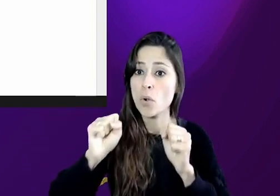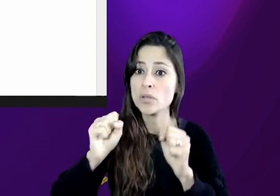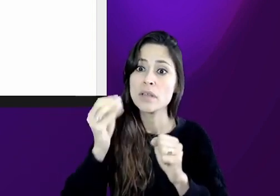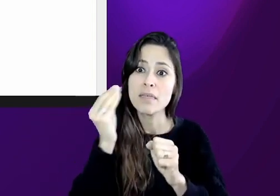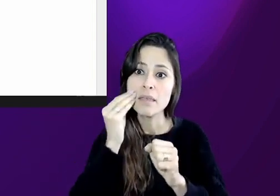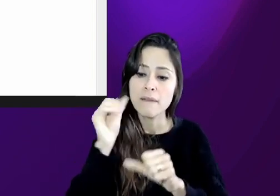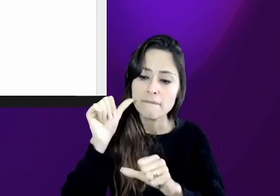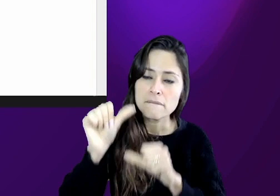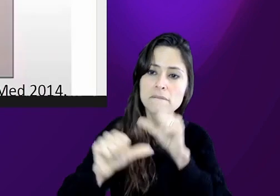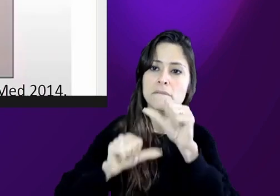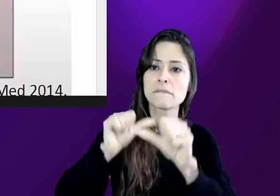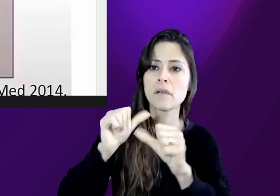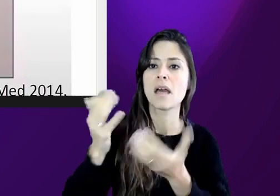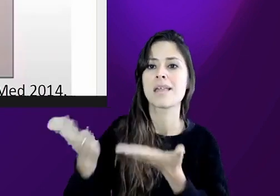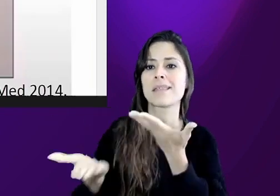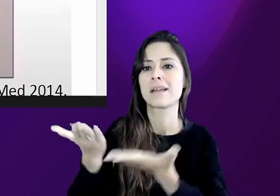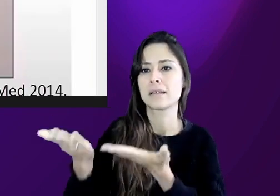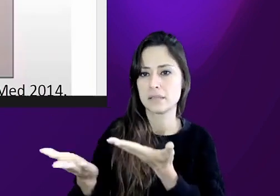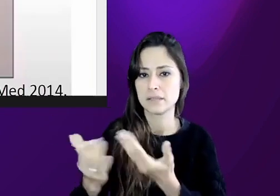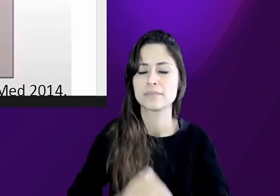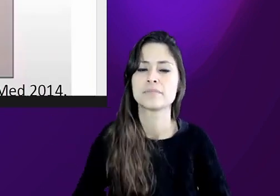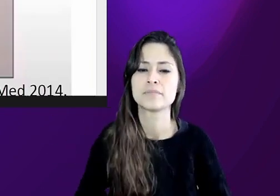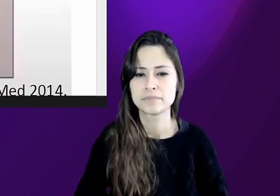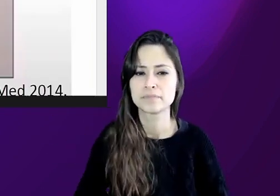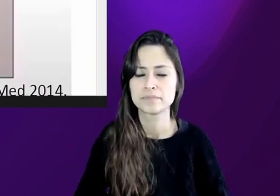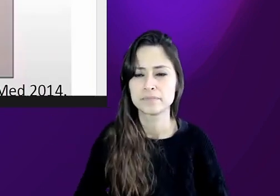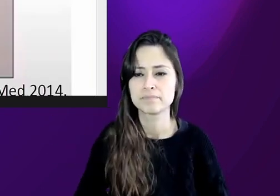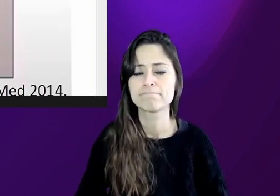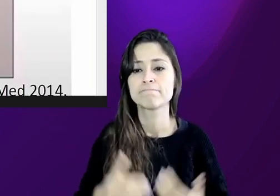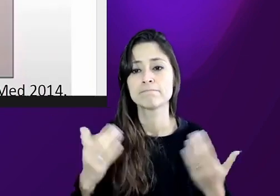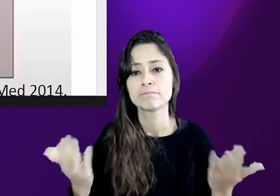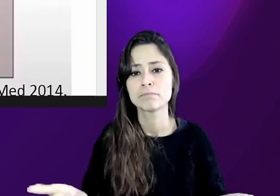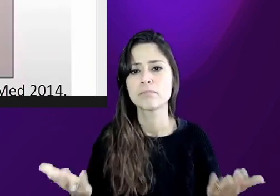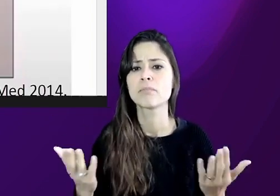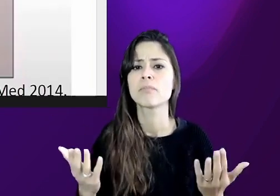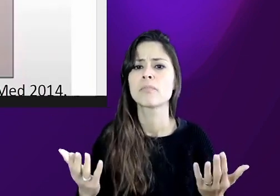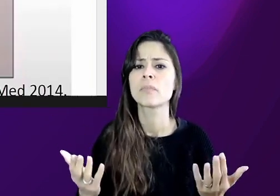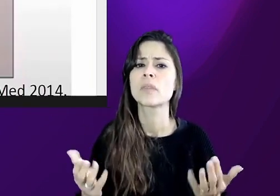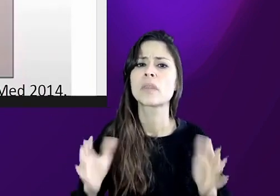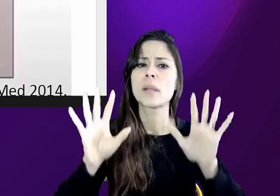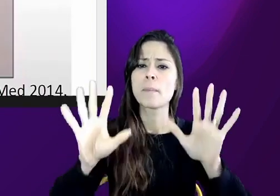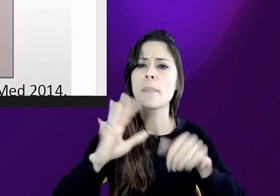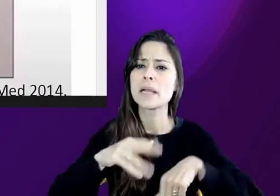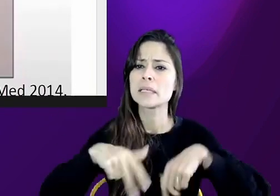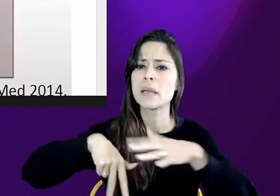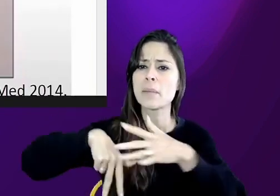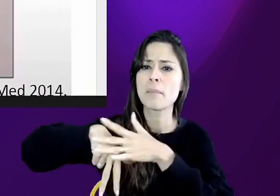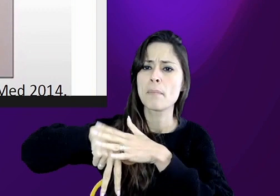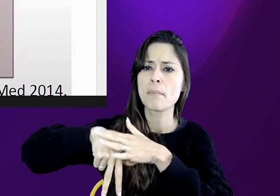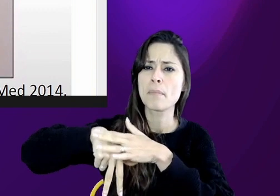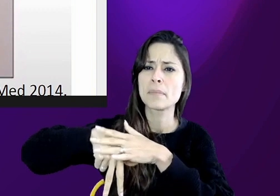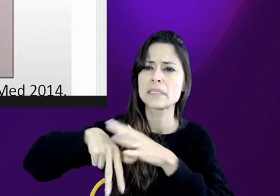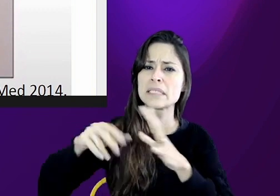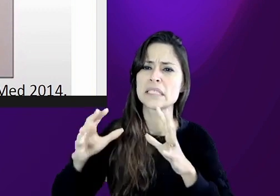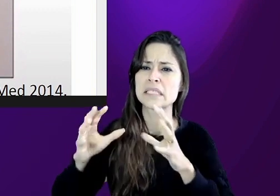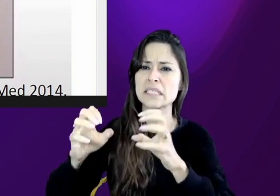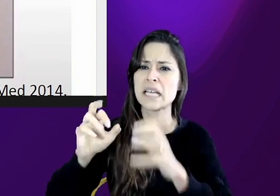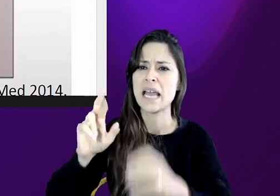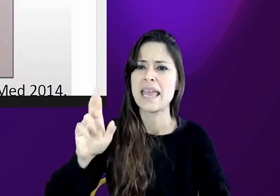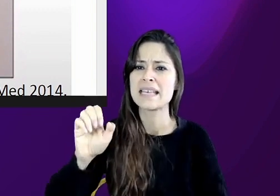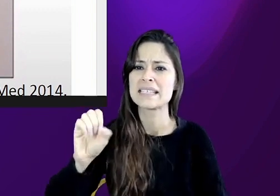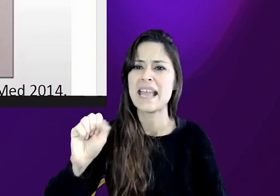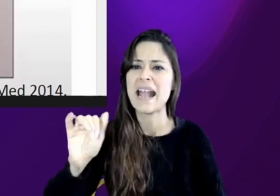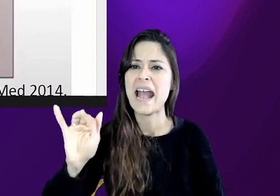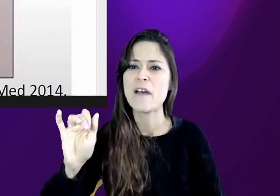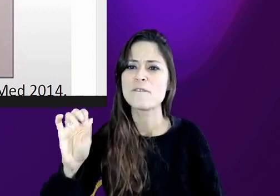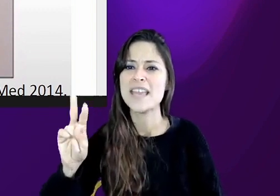com tratamento neoadjuvante. E quantos são pacientes realmente ressecáveis ao diagnóstico? Então, a